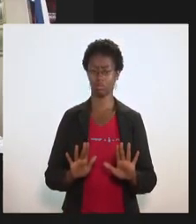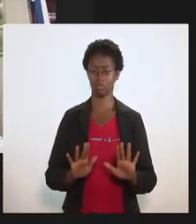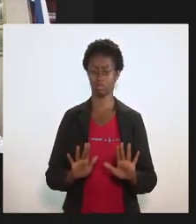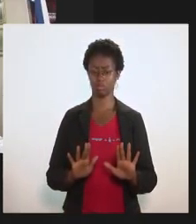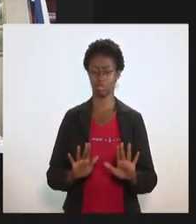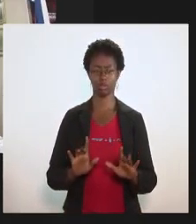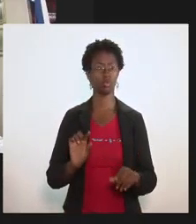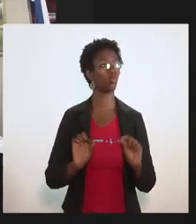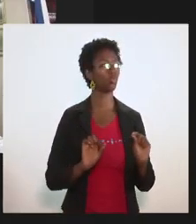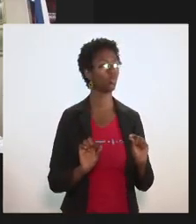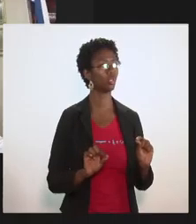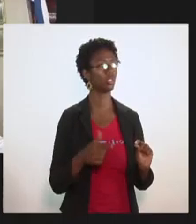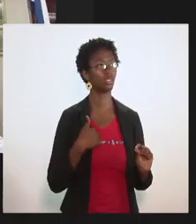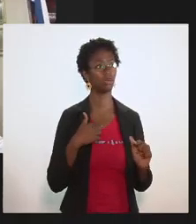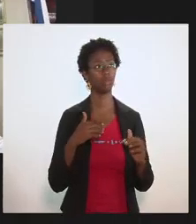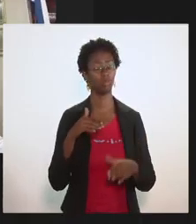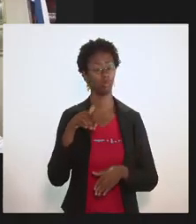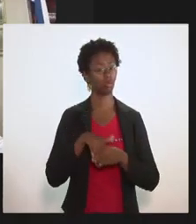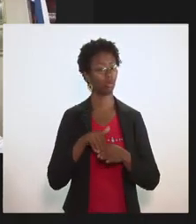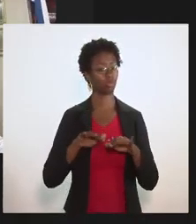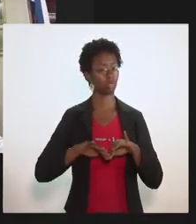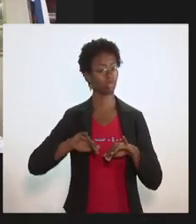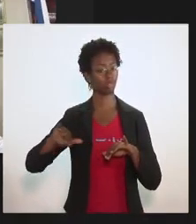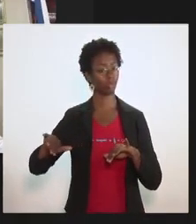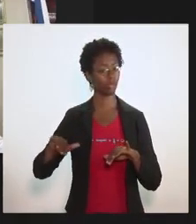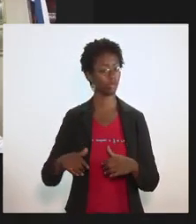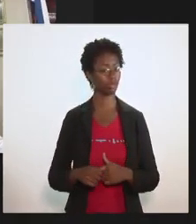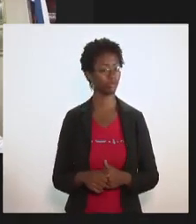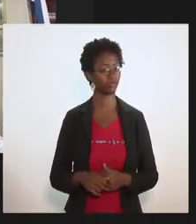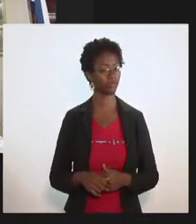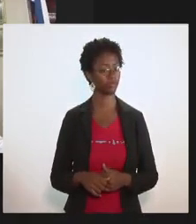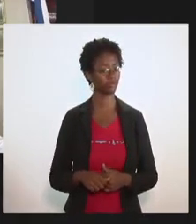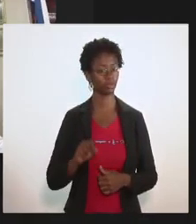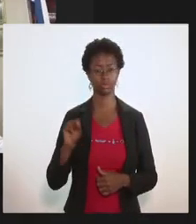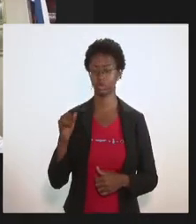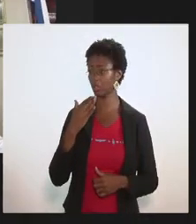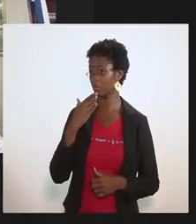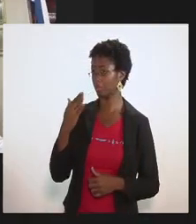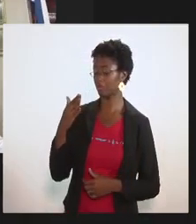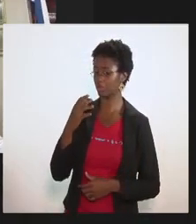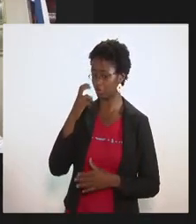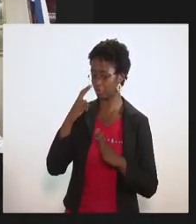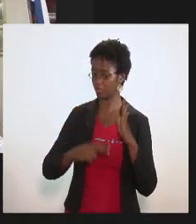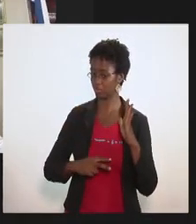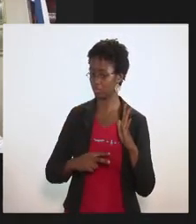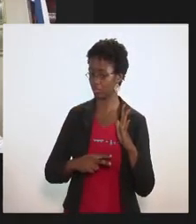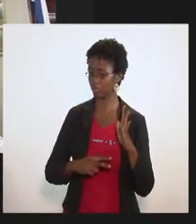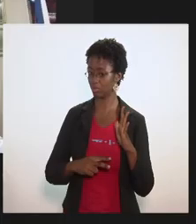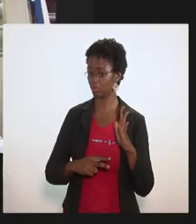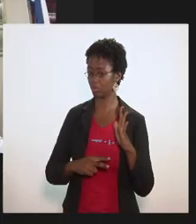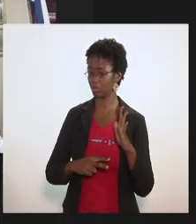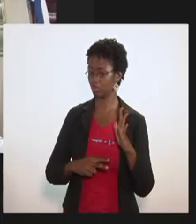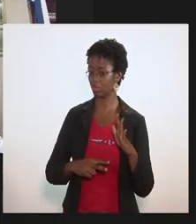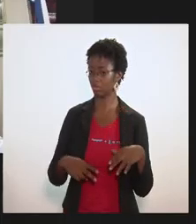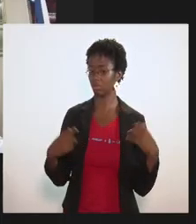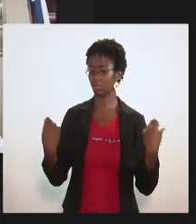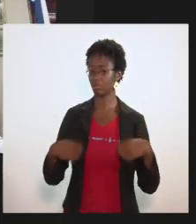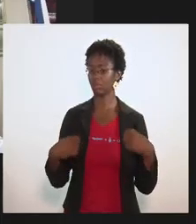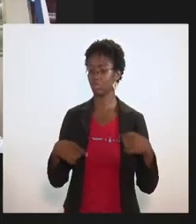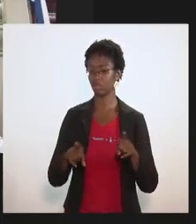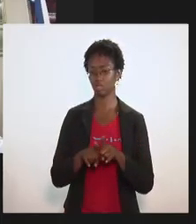constitucionalidade. Em discussão, vista, presidente. Presidente. Em discussão, pedido de vista, deputado. Não, presidente, espera